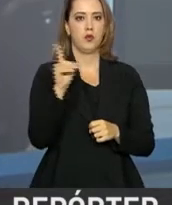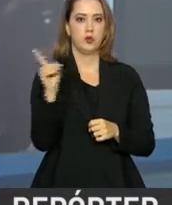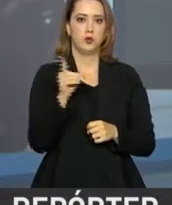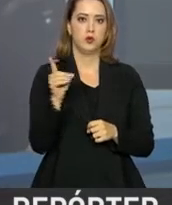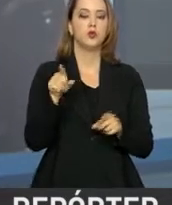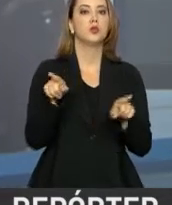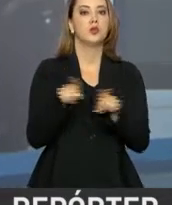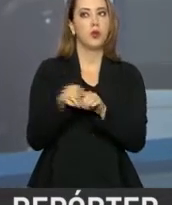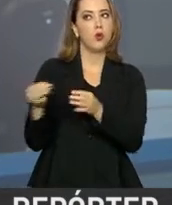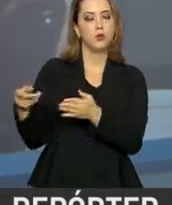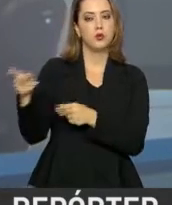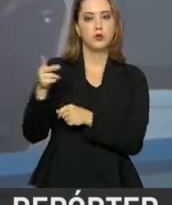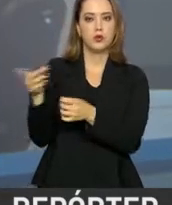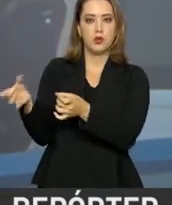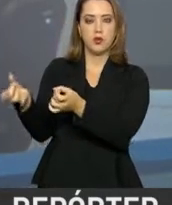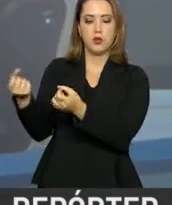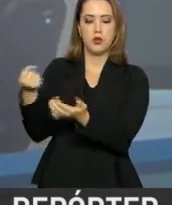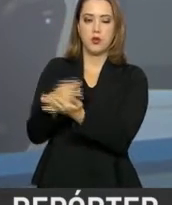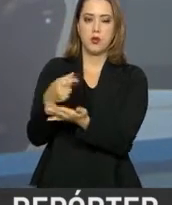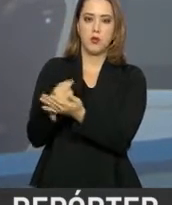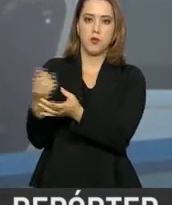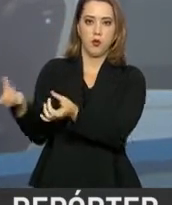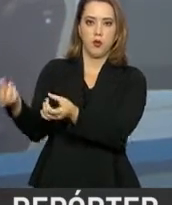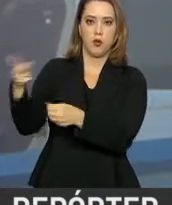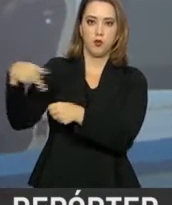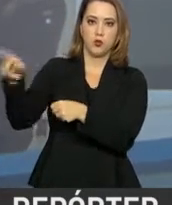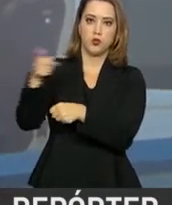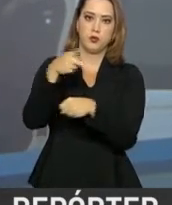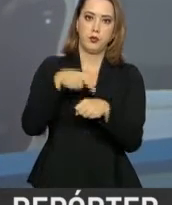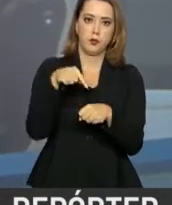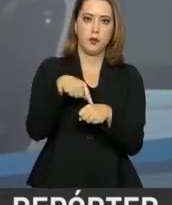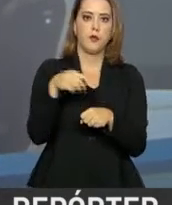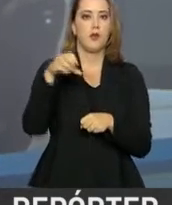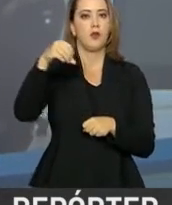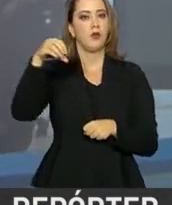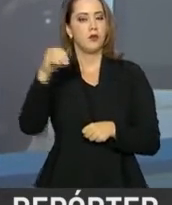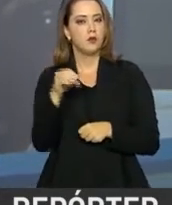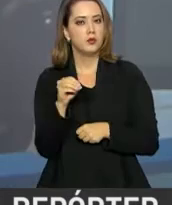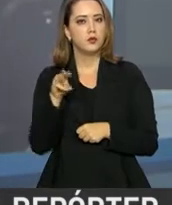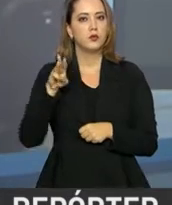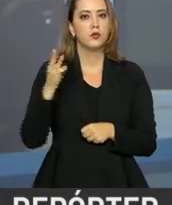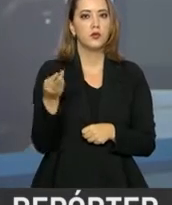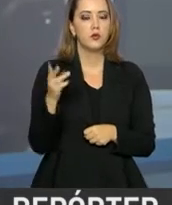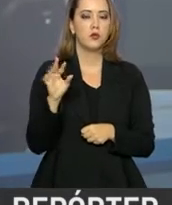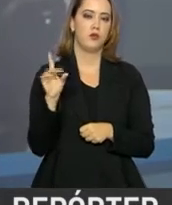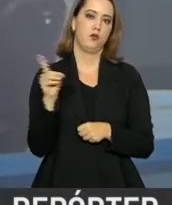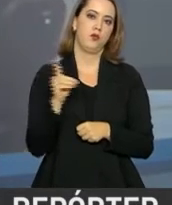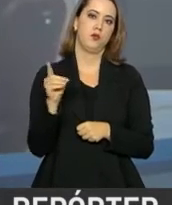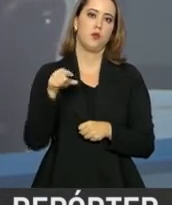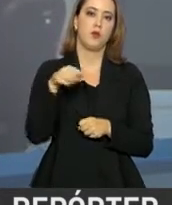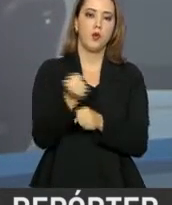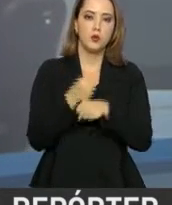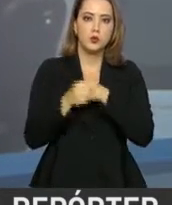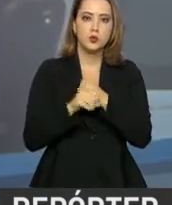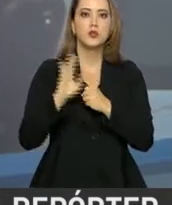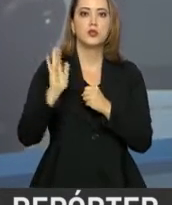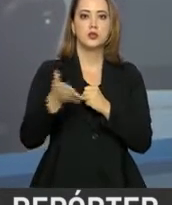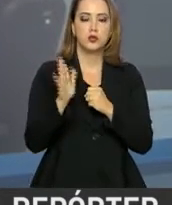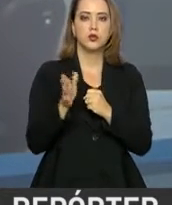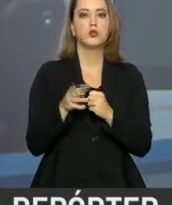2 bilhões e 900 milhões de dólares no ano as vendas externas brasileiras já